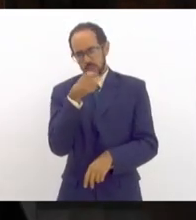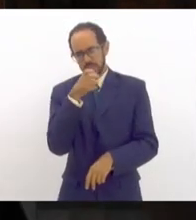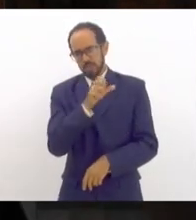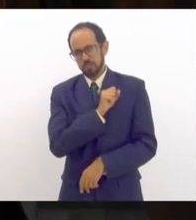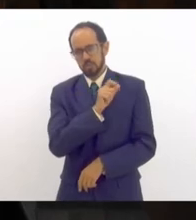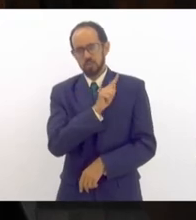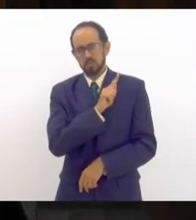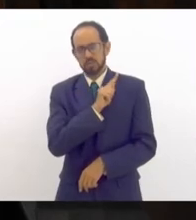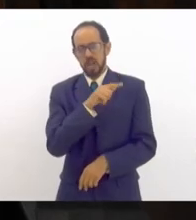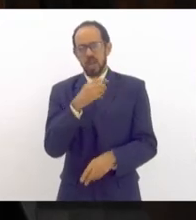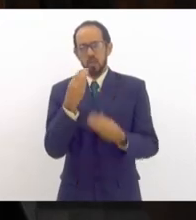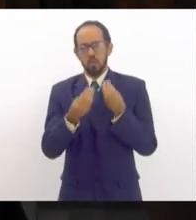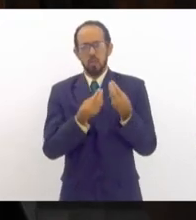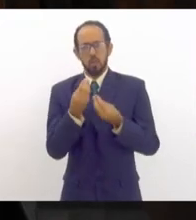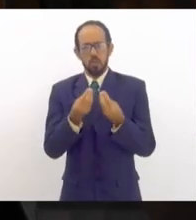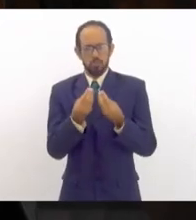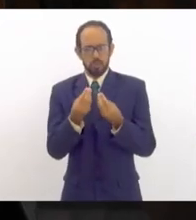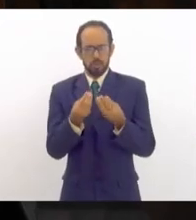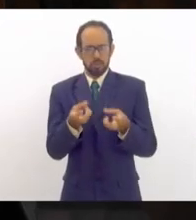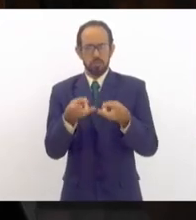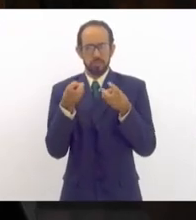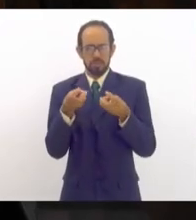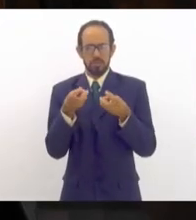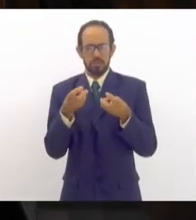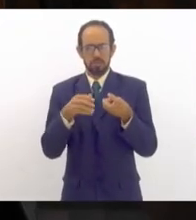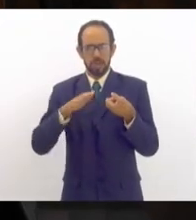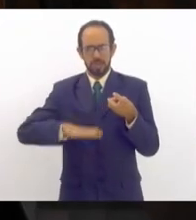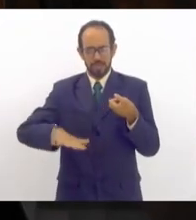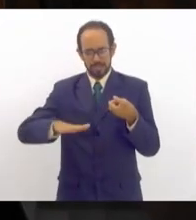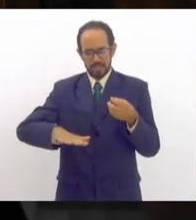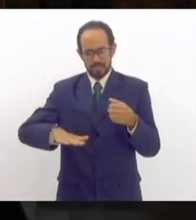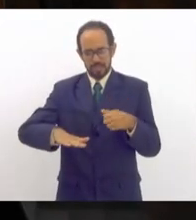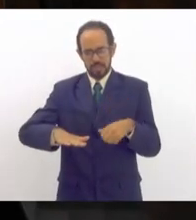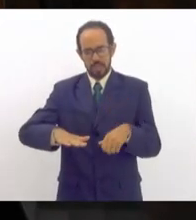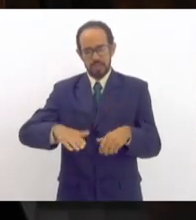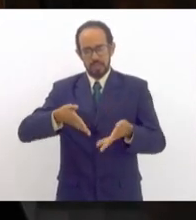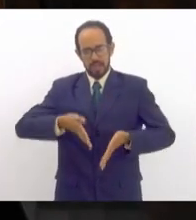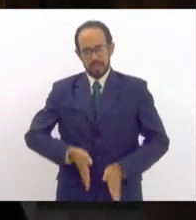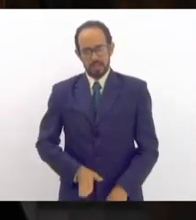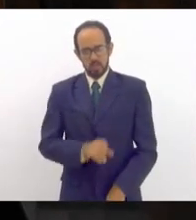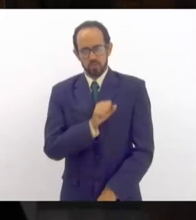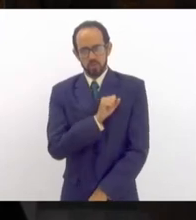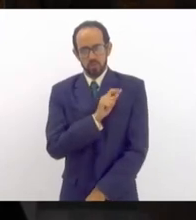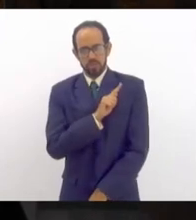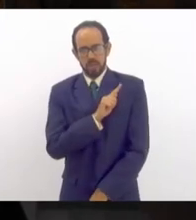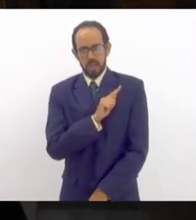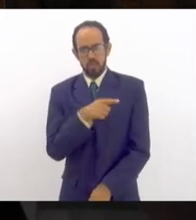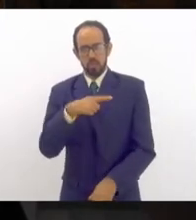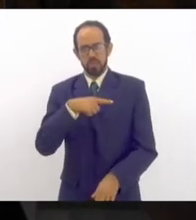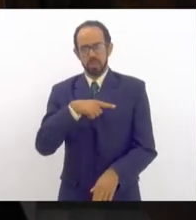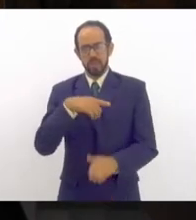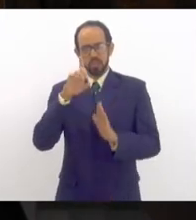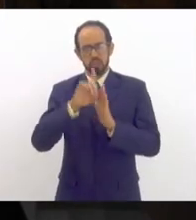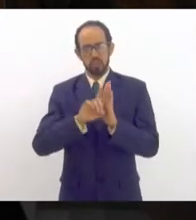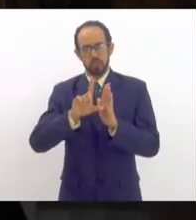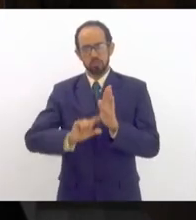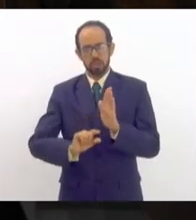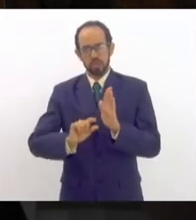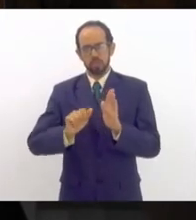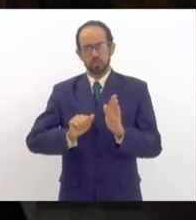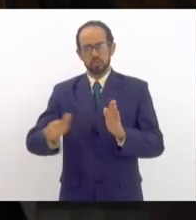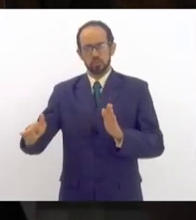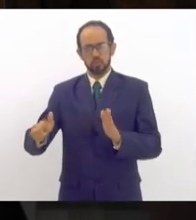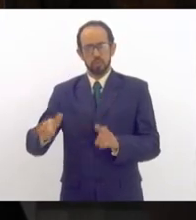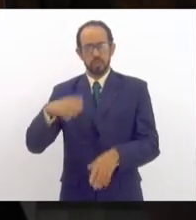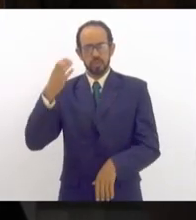como a gente pode imaginar que uma criança que nasce na cidade de São Gonçalo vai ter menos direito do que uma criança que nasce na